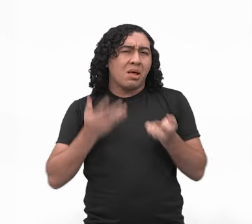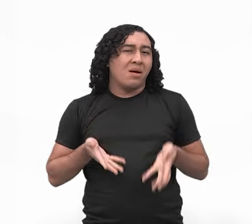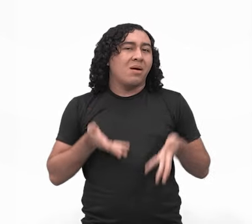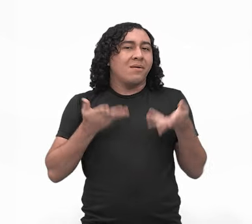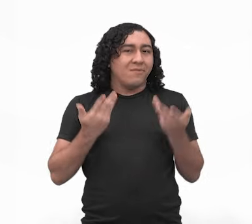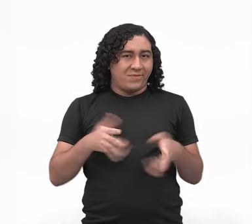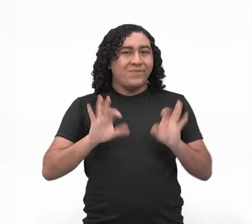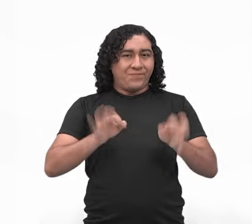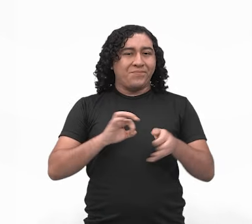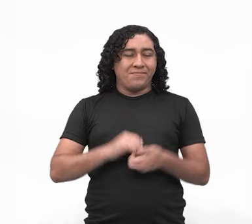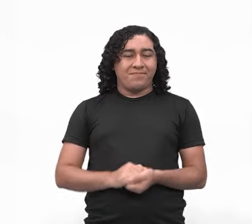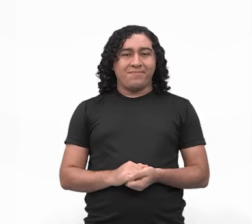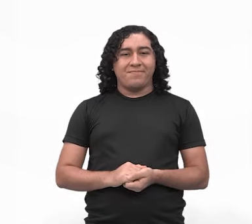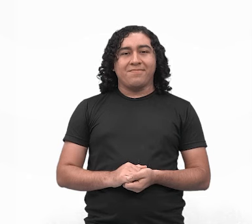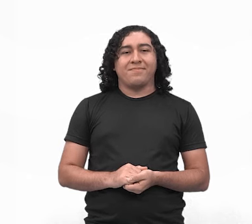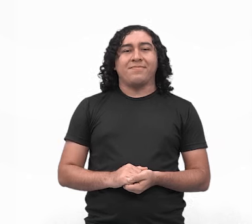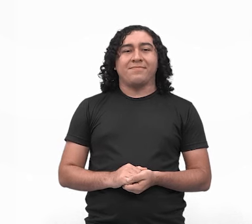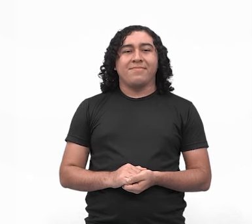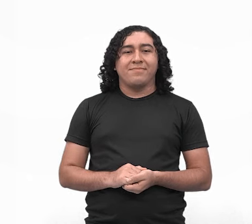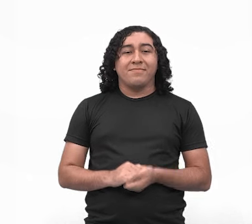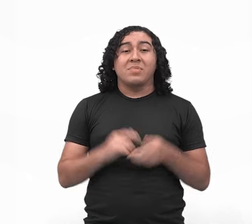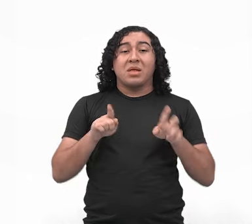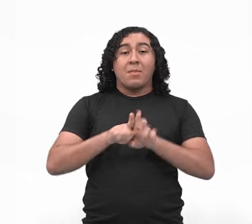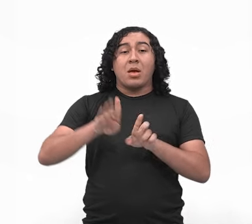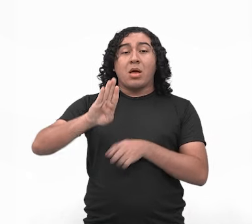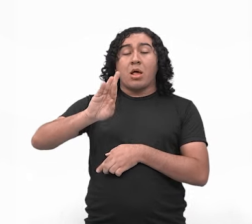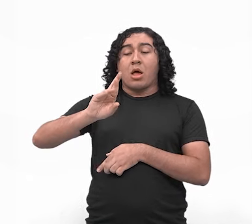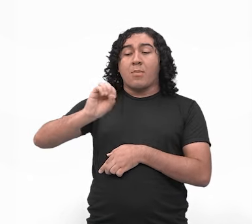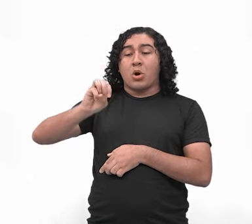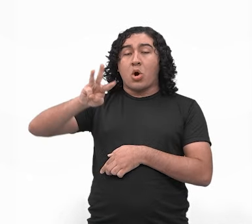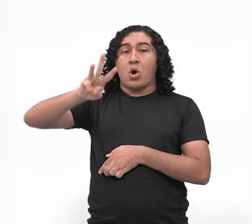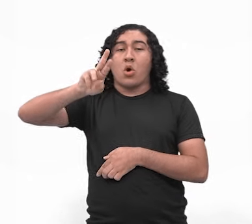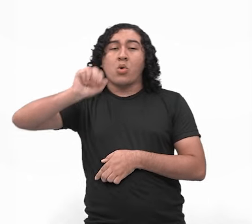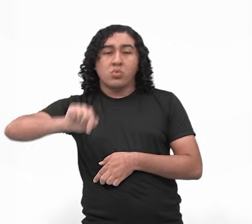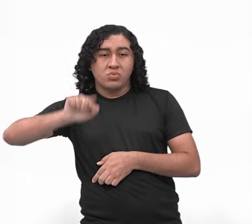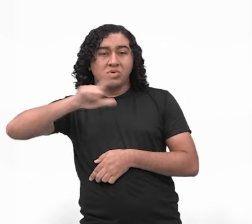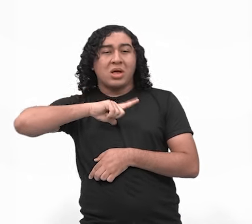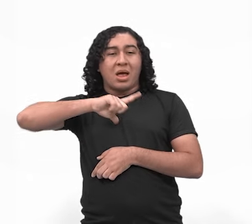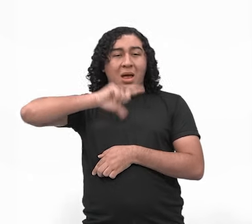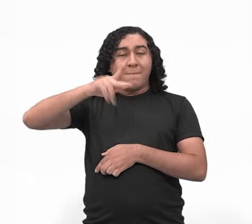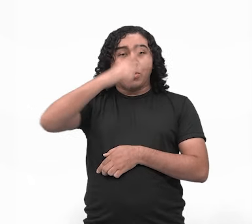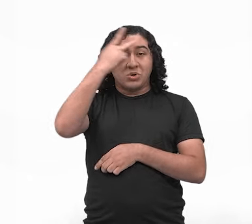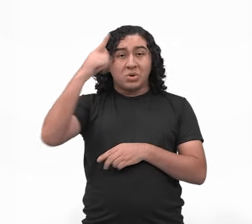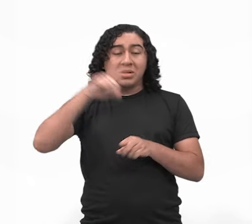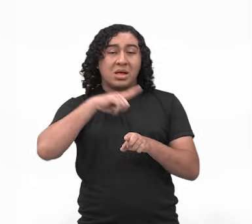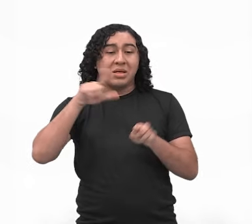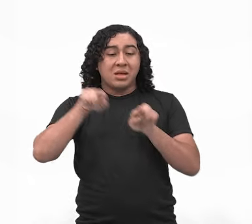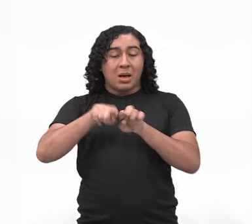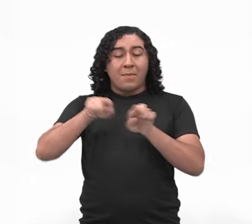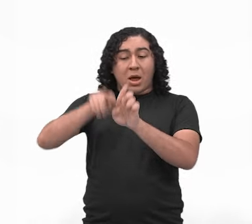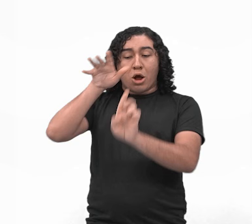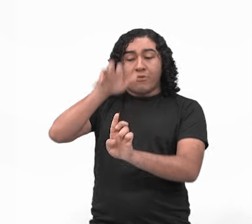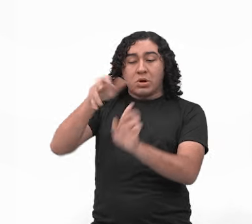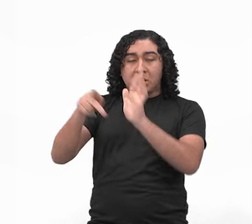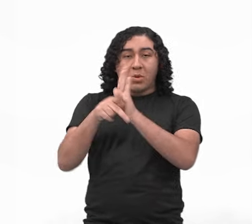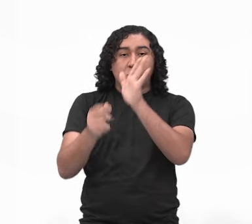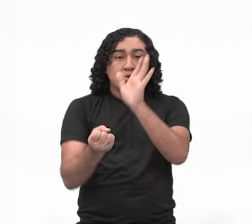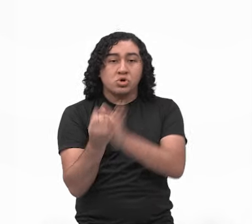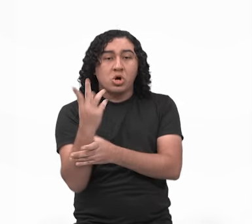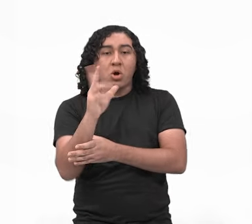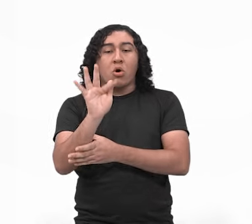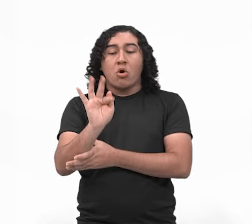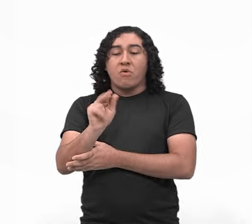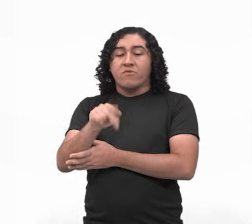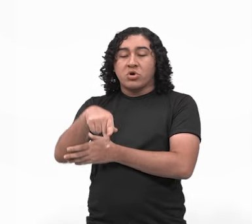até. Aí nós temos o Brown, que é o padrinho do soul e uma figura influente no desenvolvimento do funk na